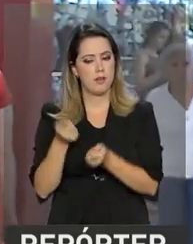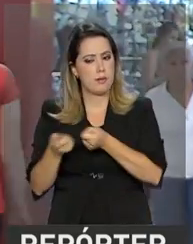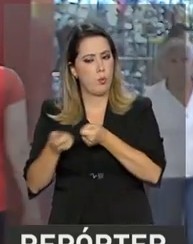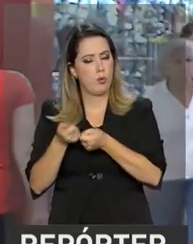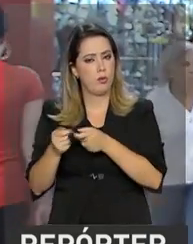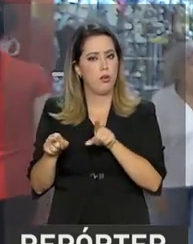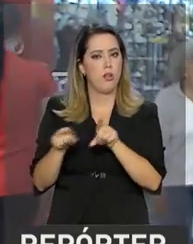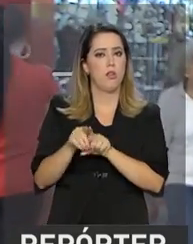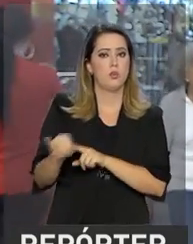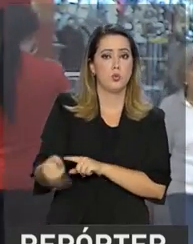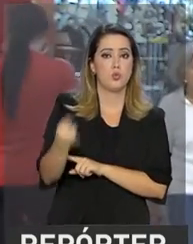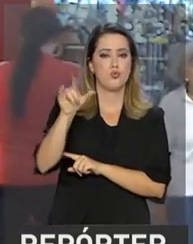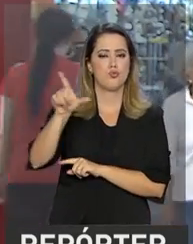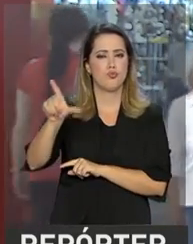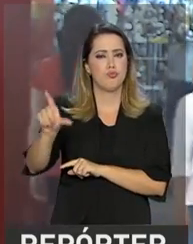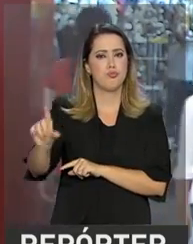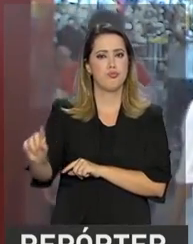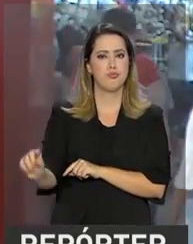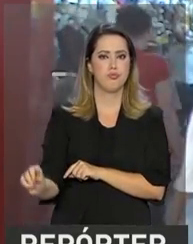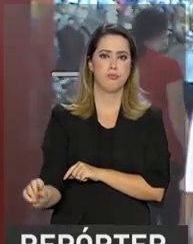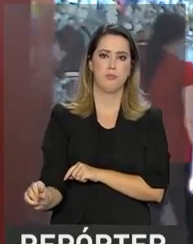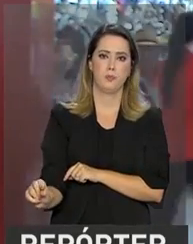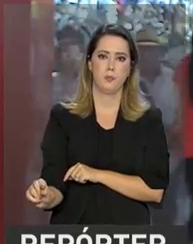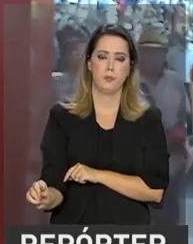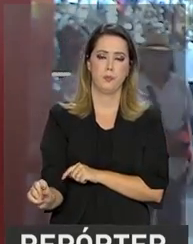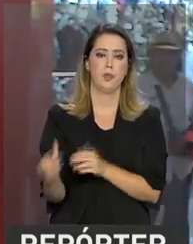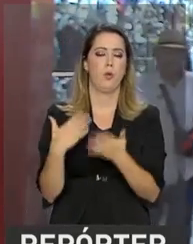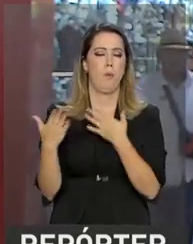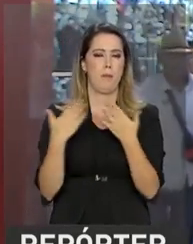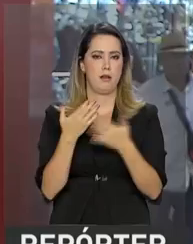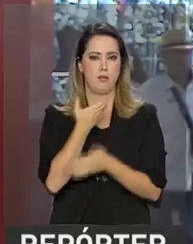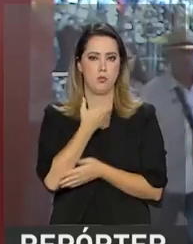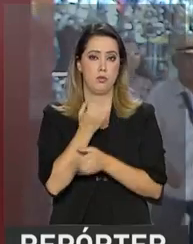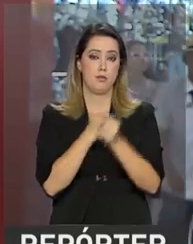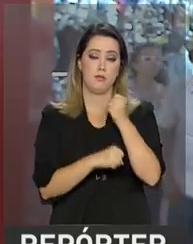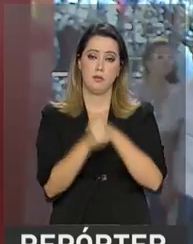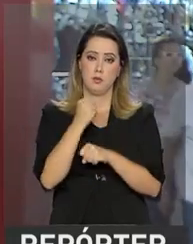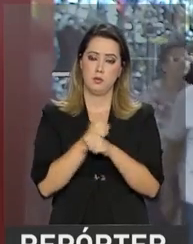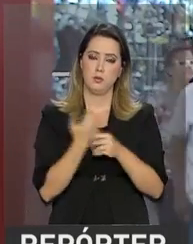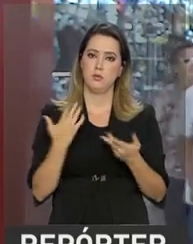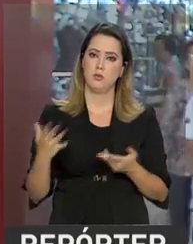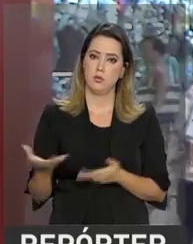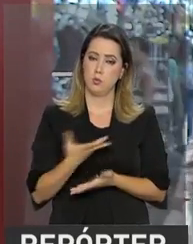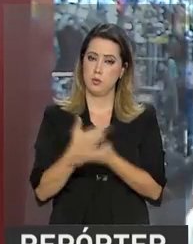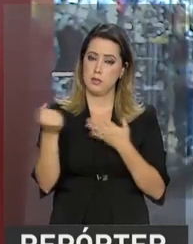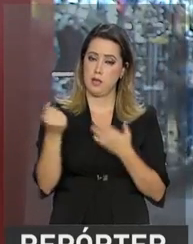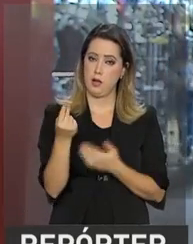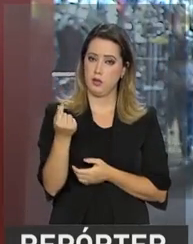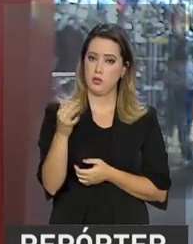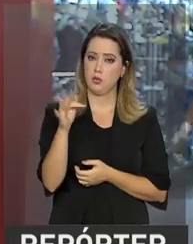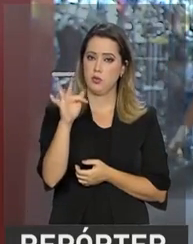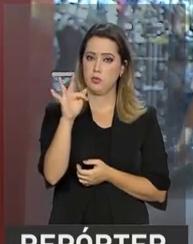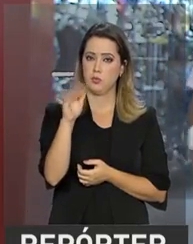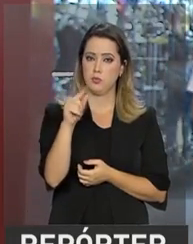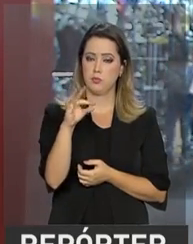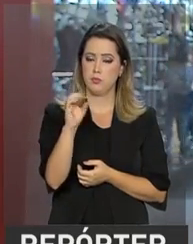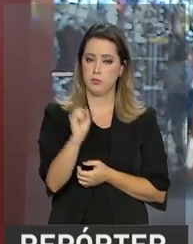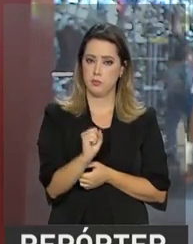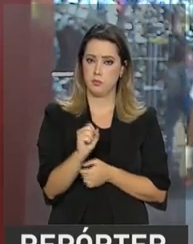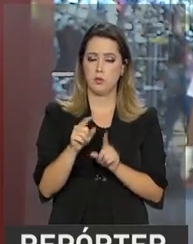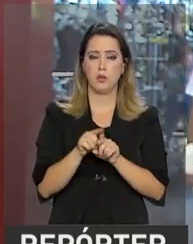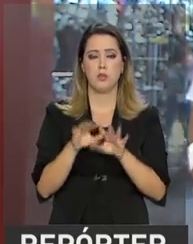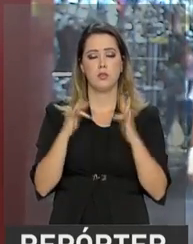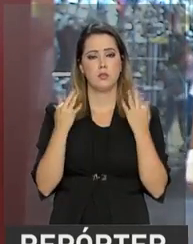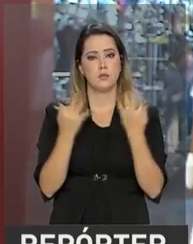já está em patamares bem melhores que quando comparado a dezembro do ano passado o saque do fgts que fizeram com que as